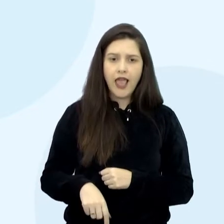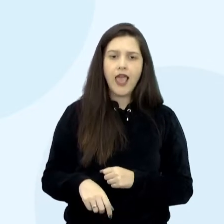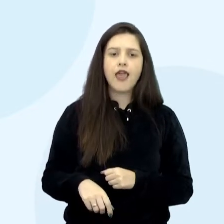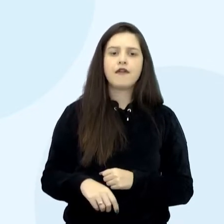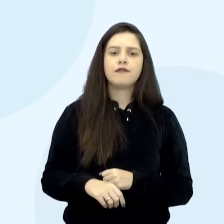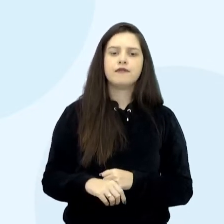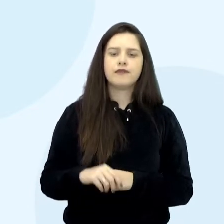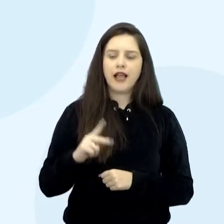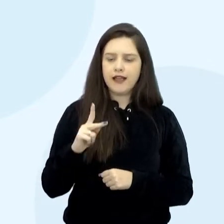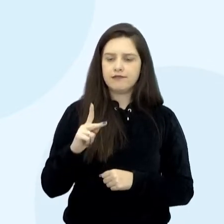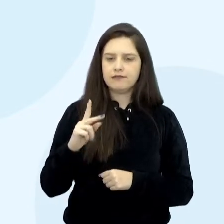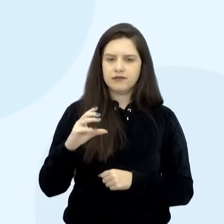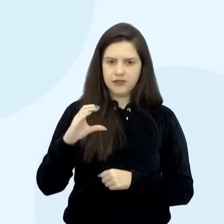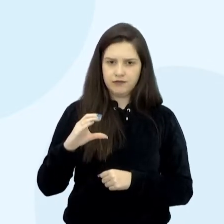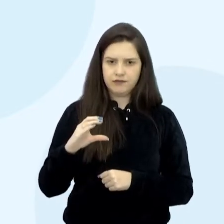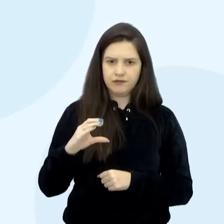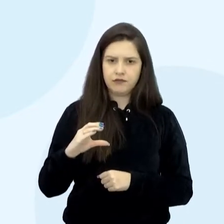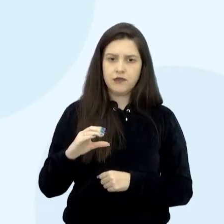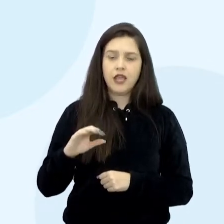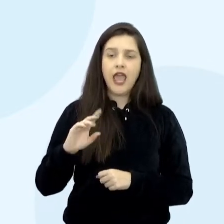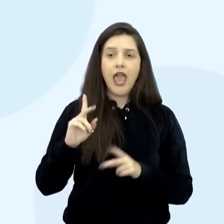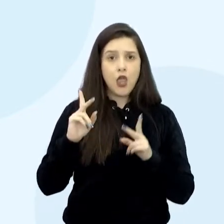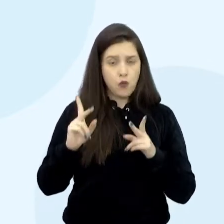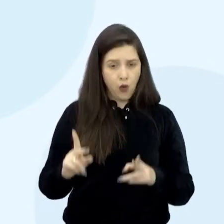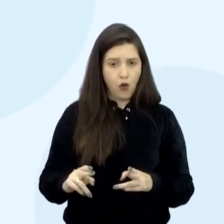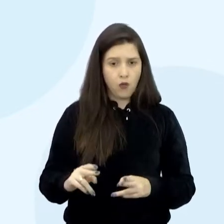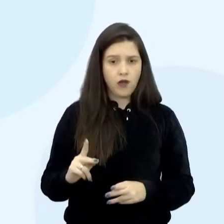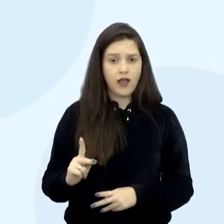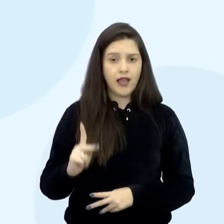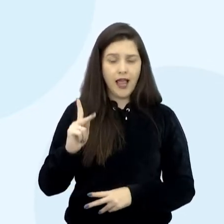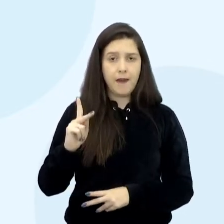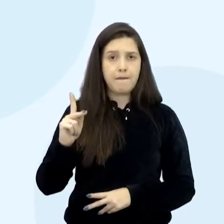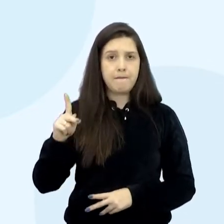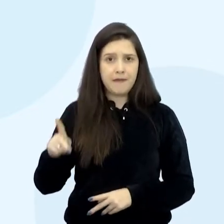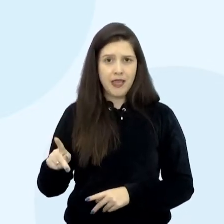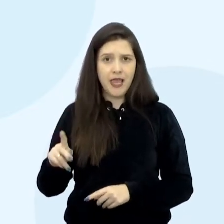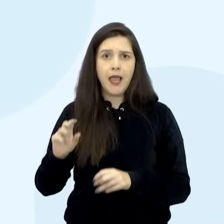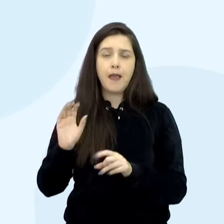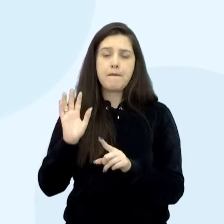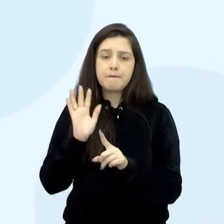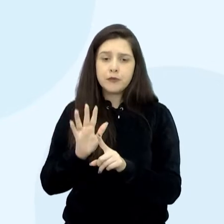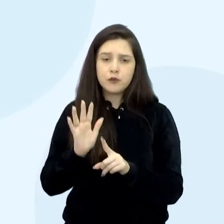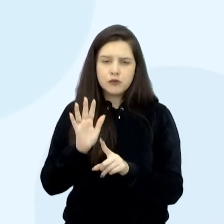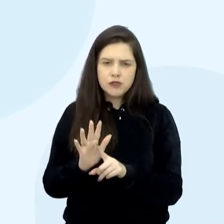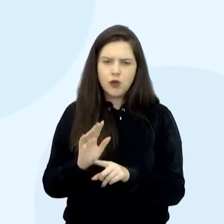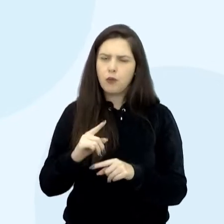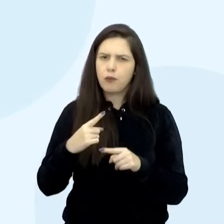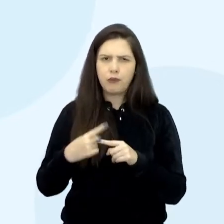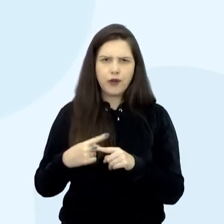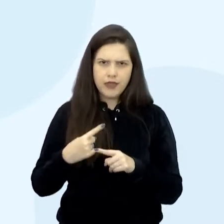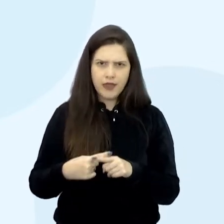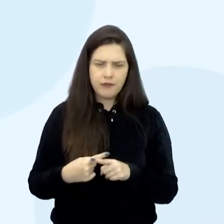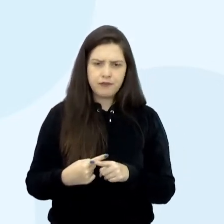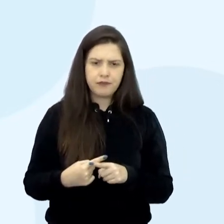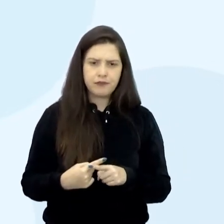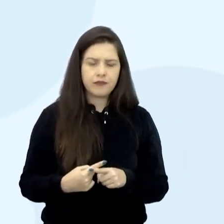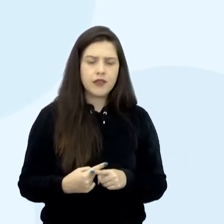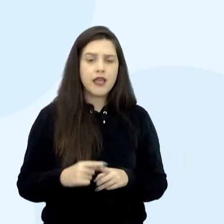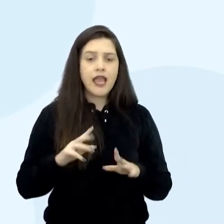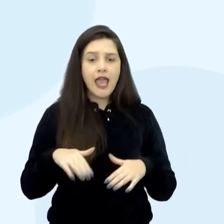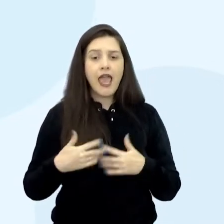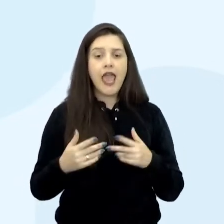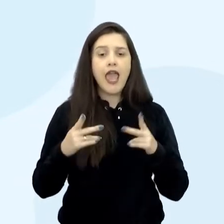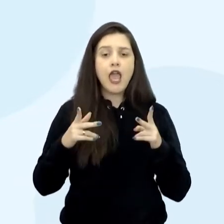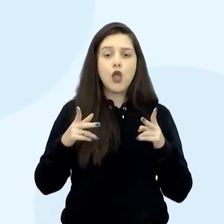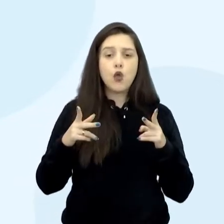concentração, que será igual a constante em função da pressão. Por que Kc será igual a Kp? Será